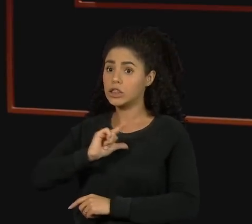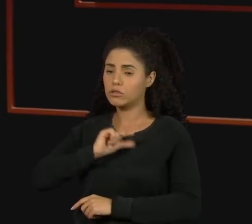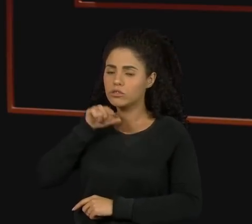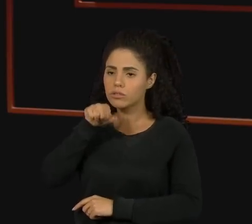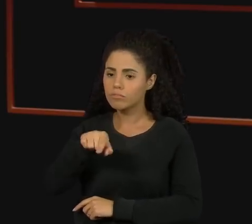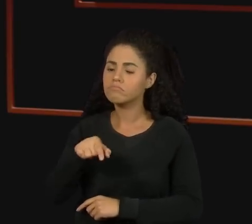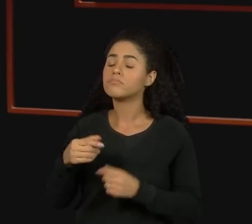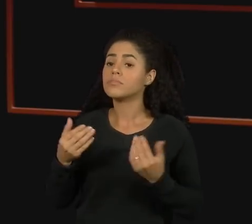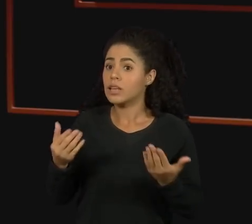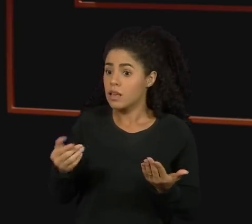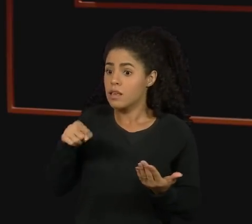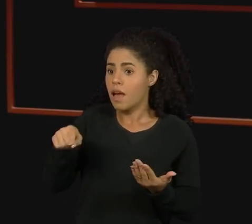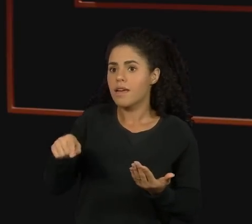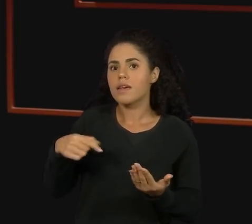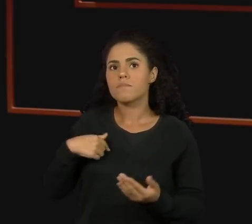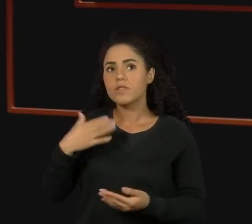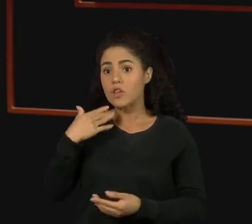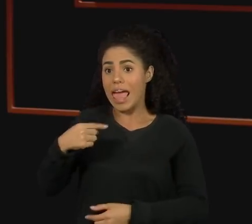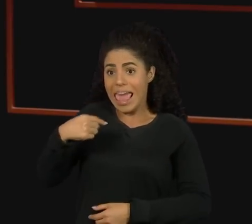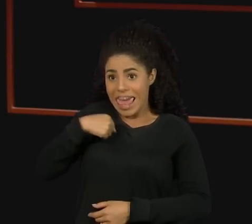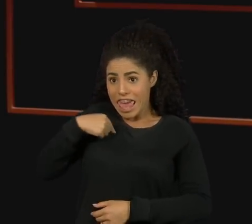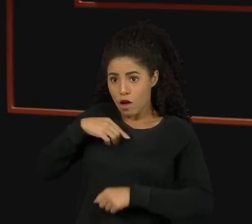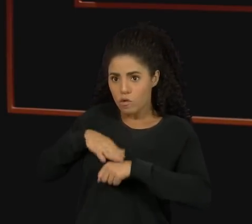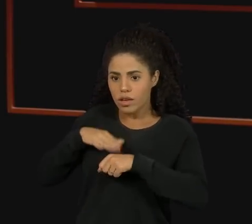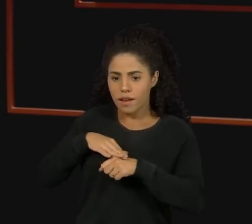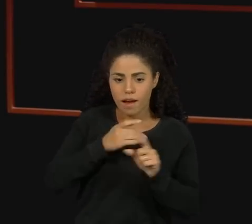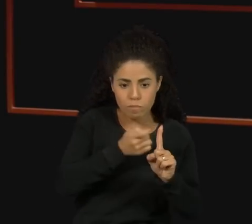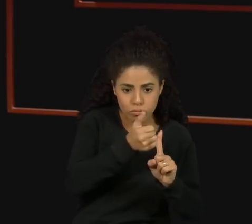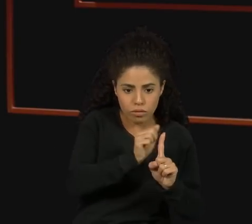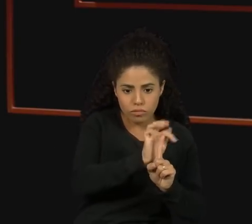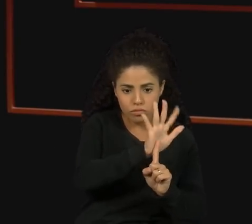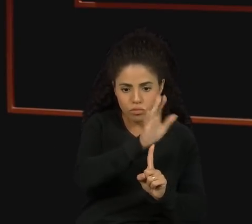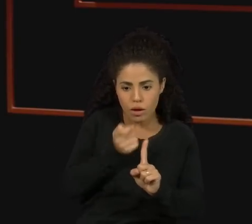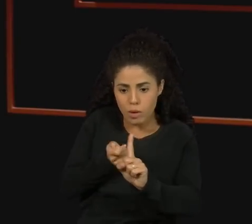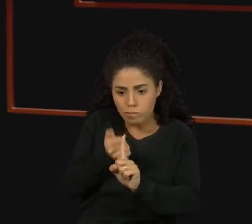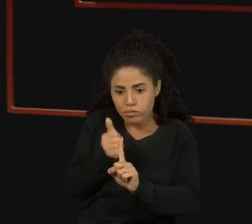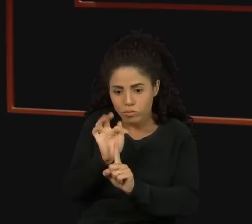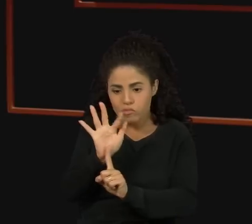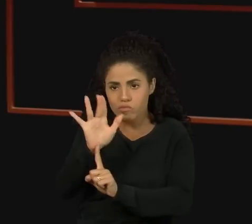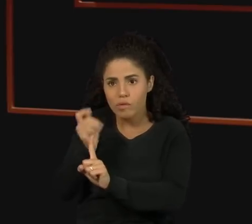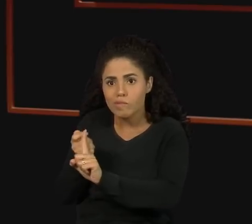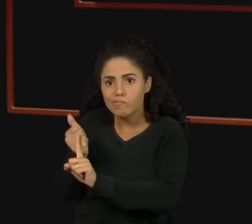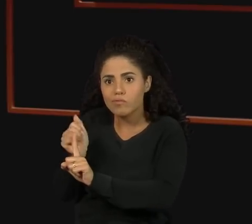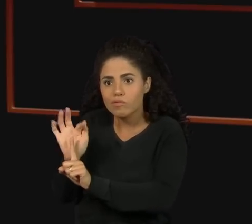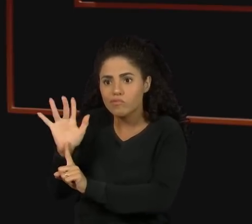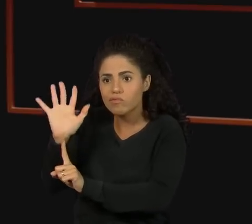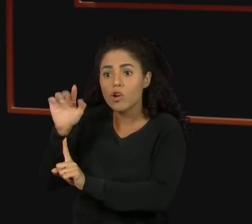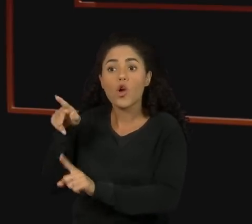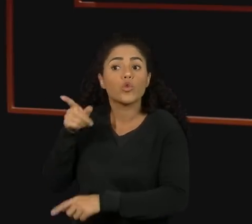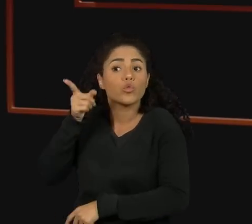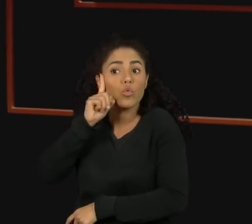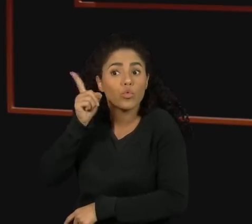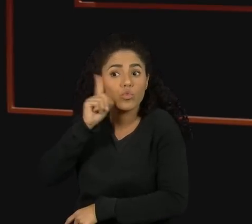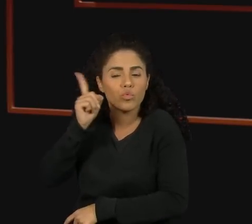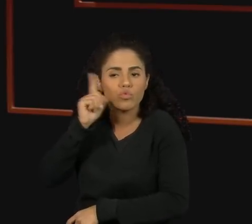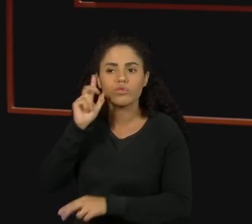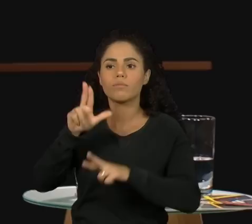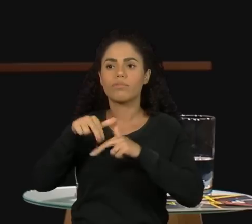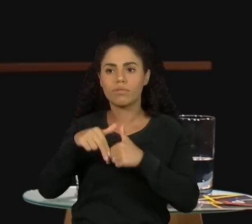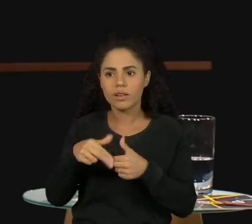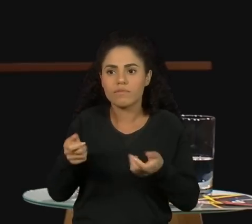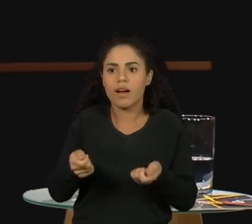E o Marcos, a gente acendia, eu acendia essas velas, e todos os dias para ele, e queimava-se o